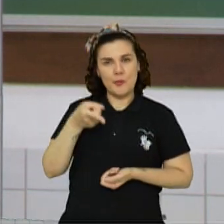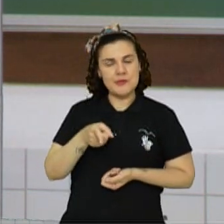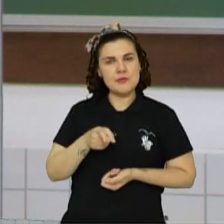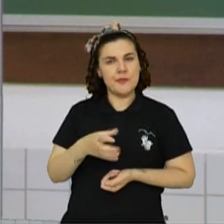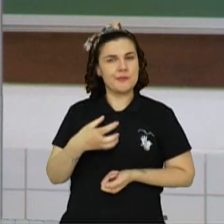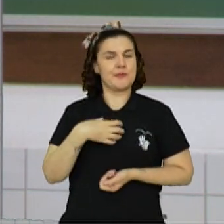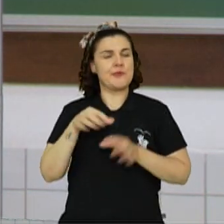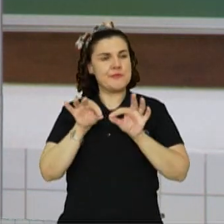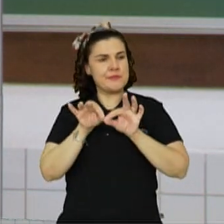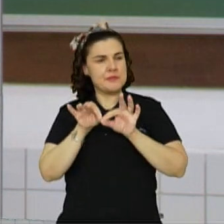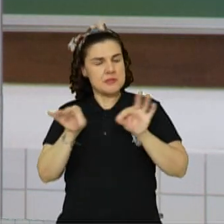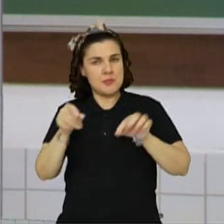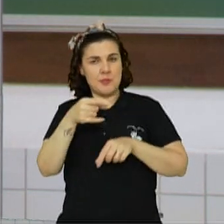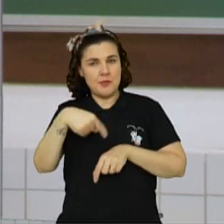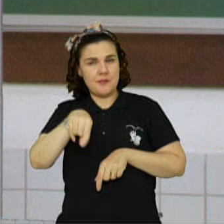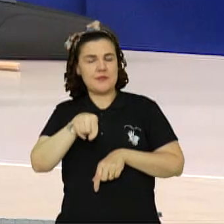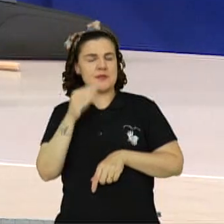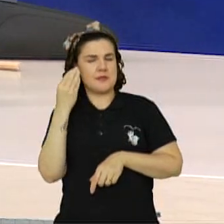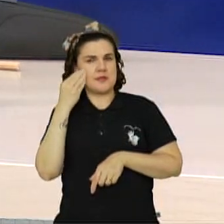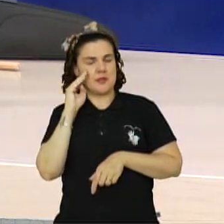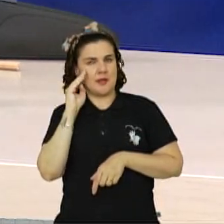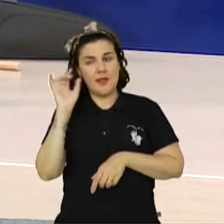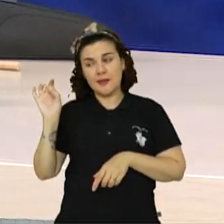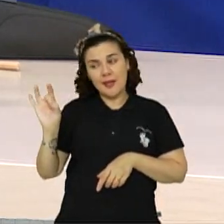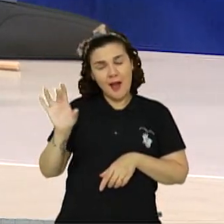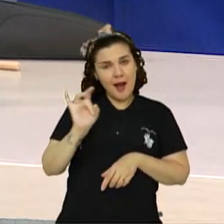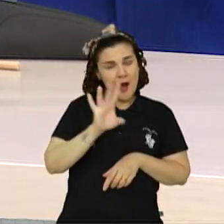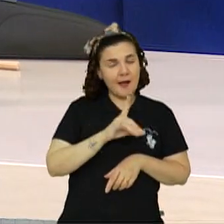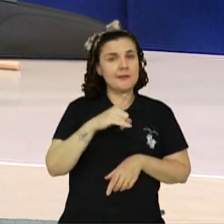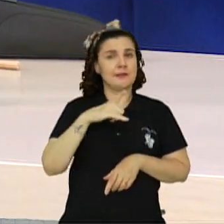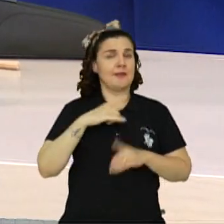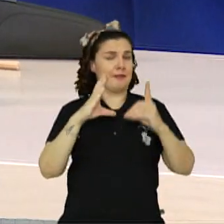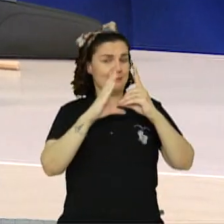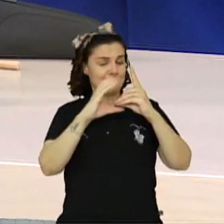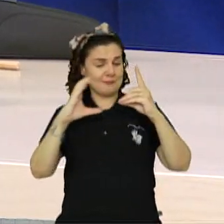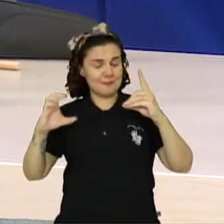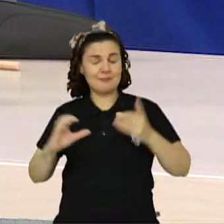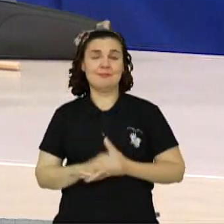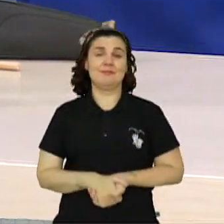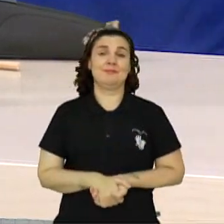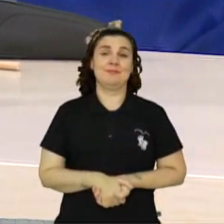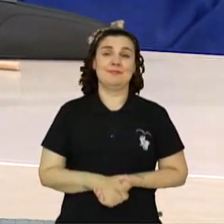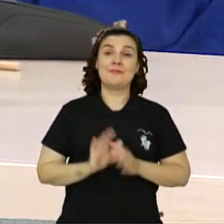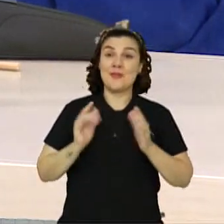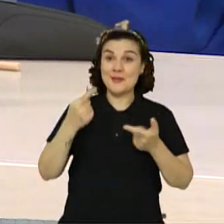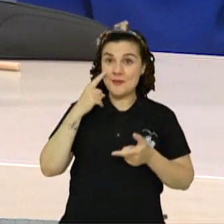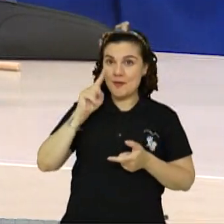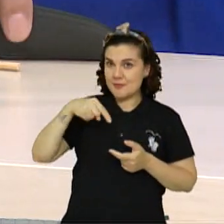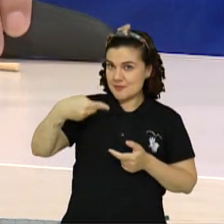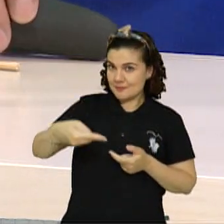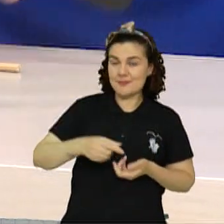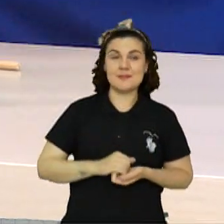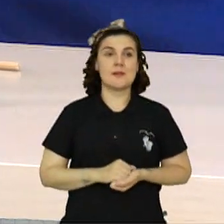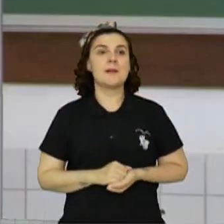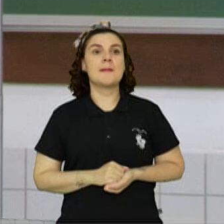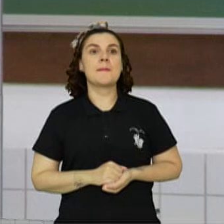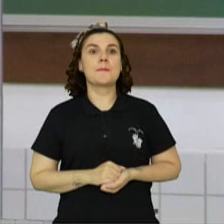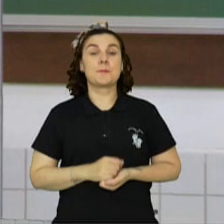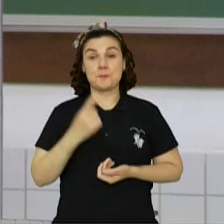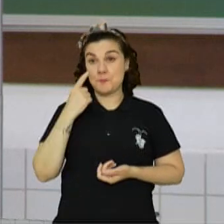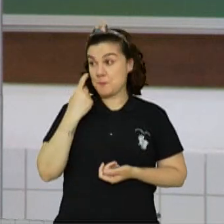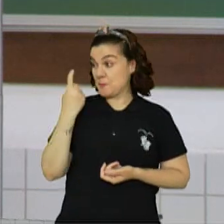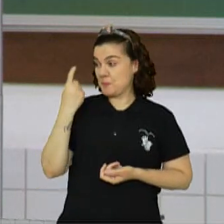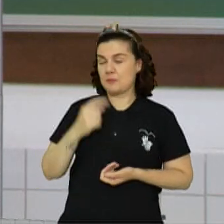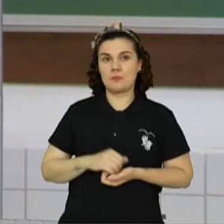assim, simples de vocês entenderem que cada substância tem a sua densidade. E a gente vai ver isso lá na sequência. Olhem ali,